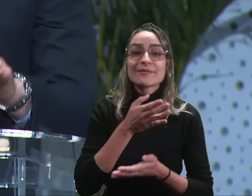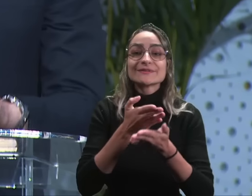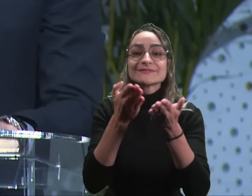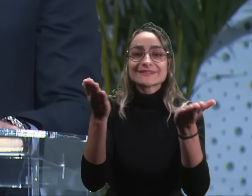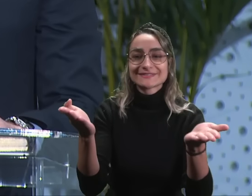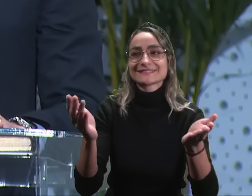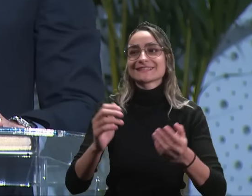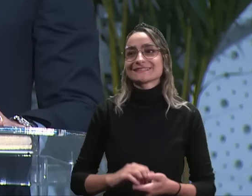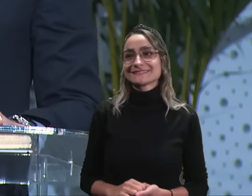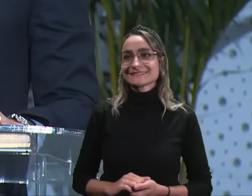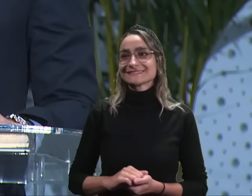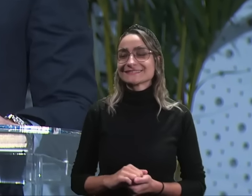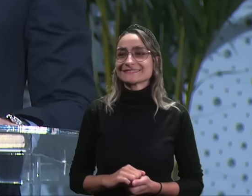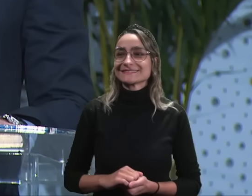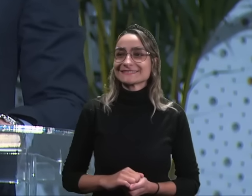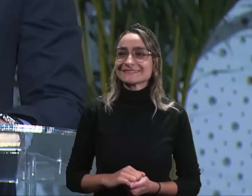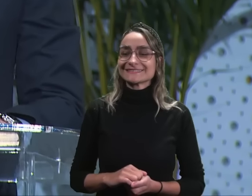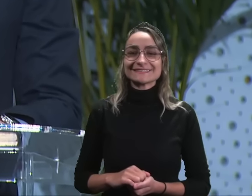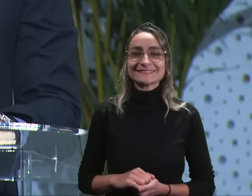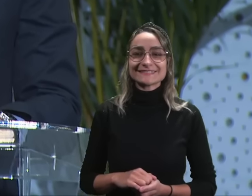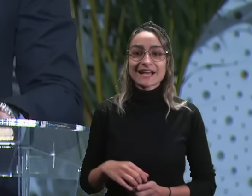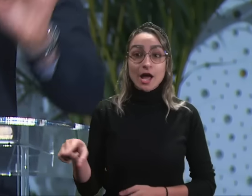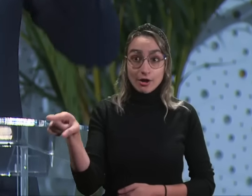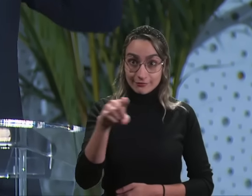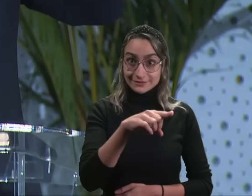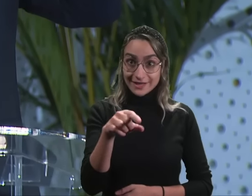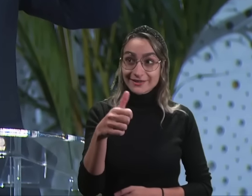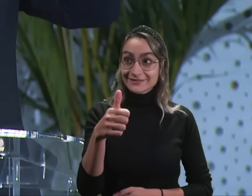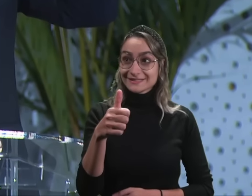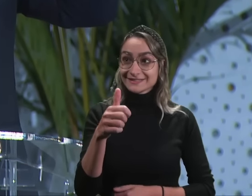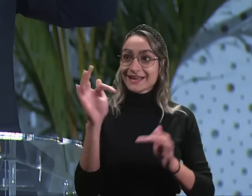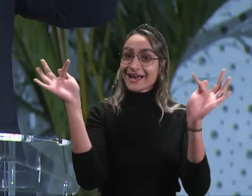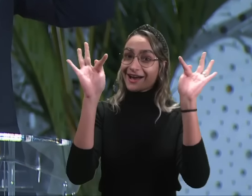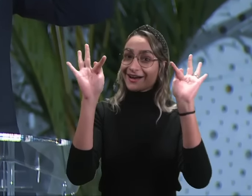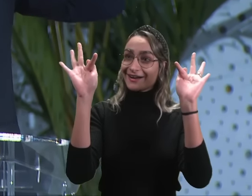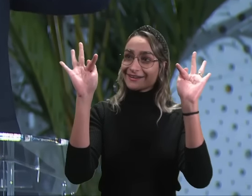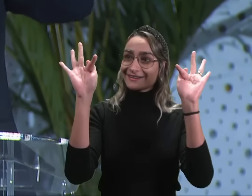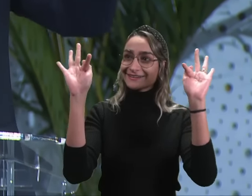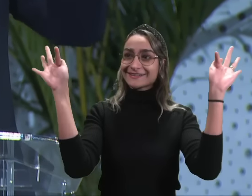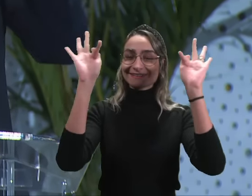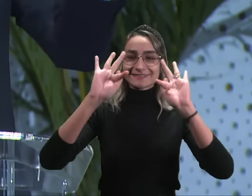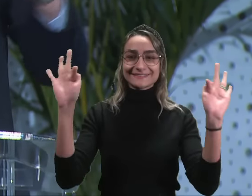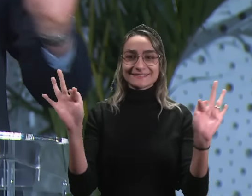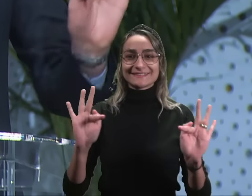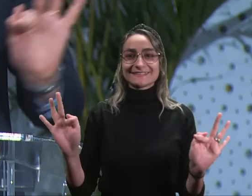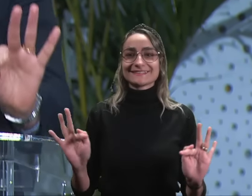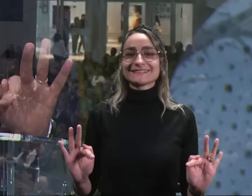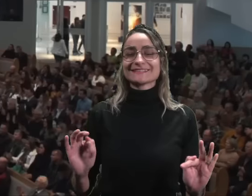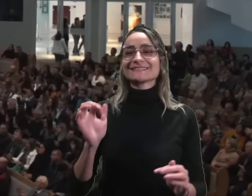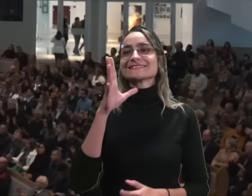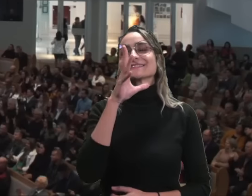feliz sábado será que você consegue fazer não assim ó Isso